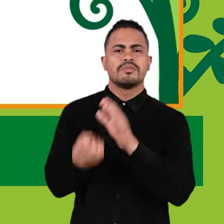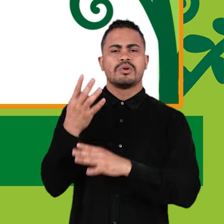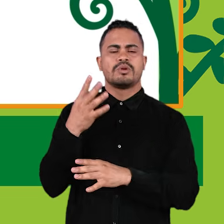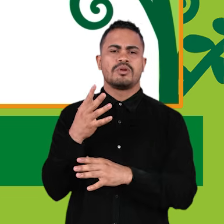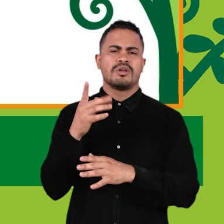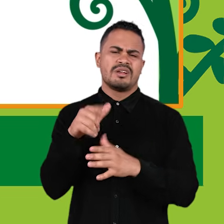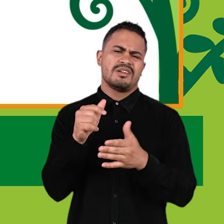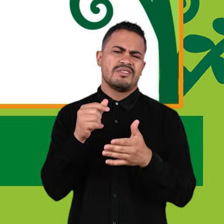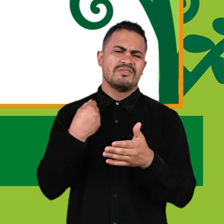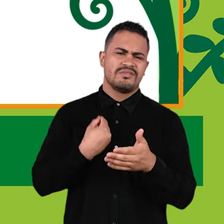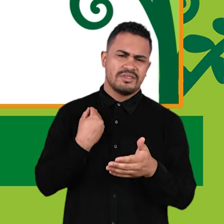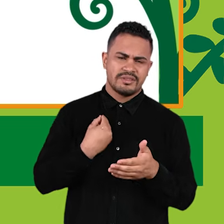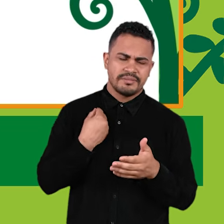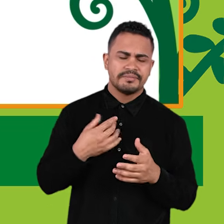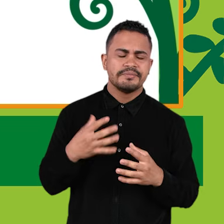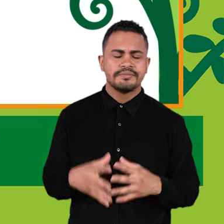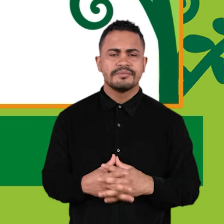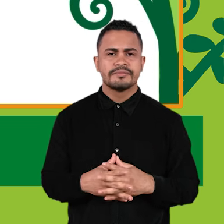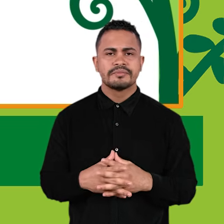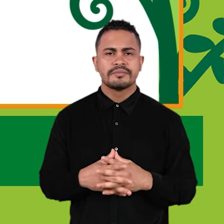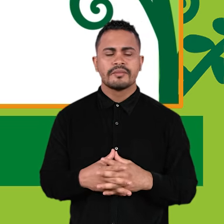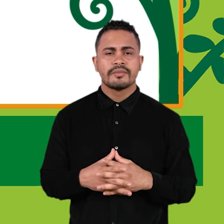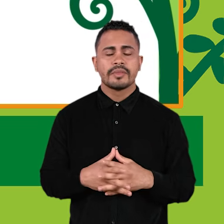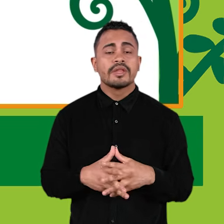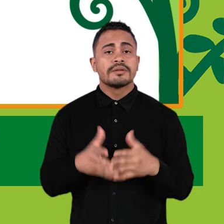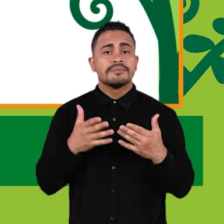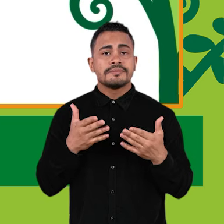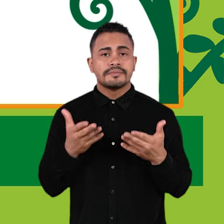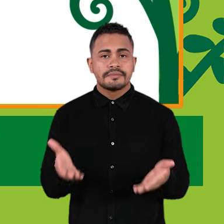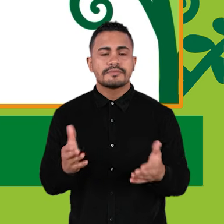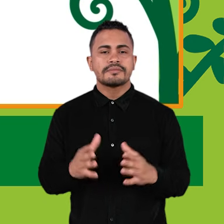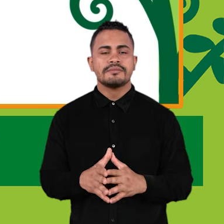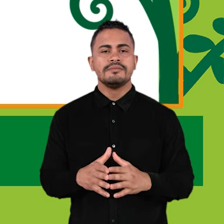o esboço da vida, né? Então, você vai ter aí